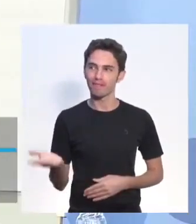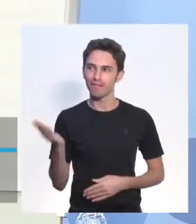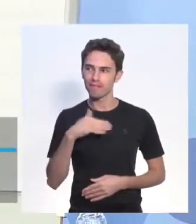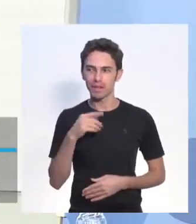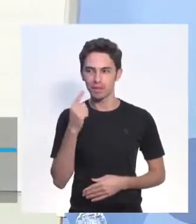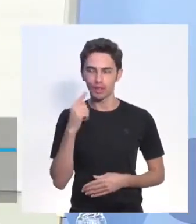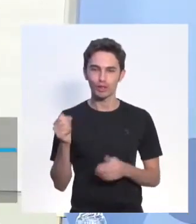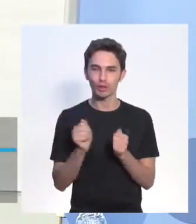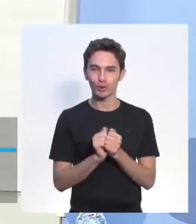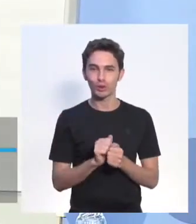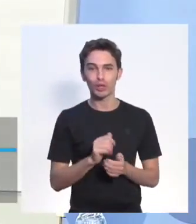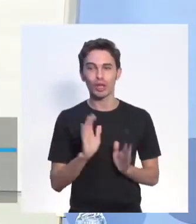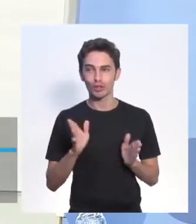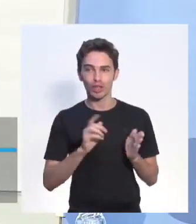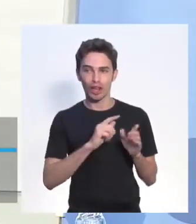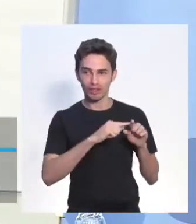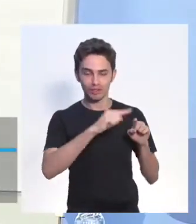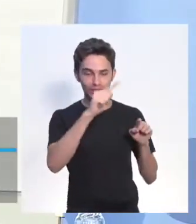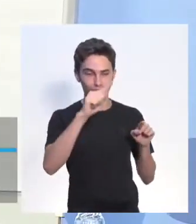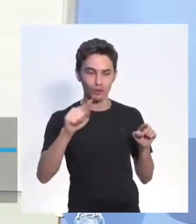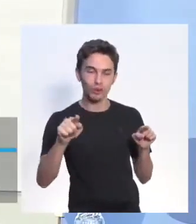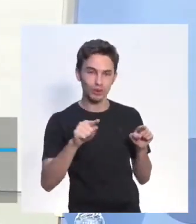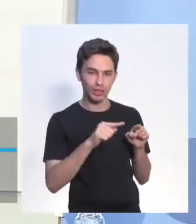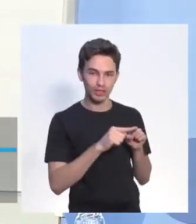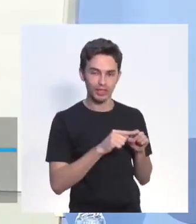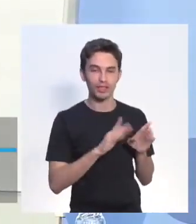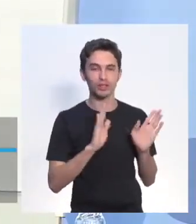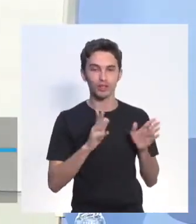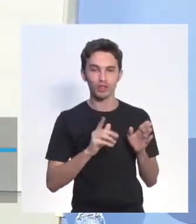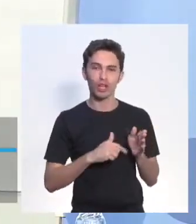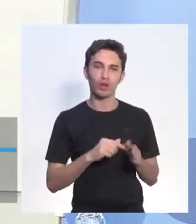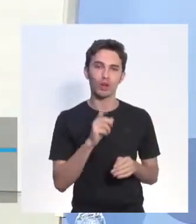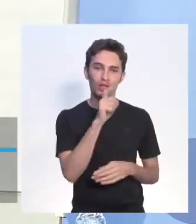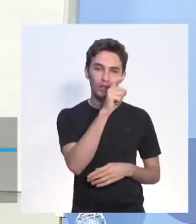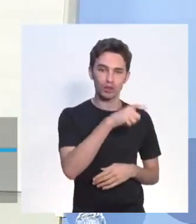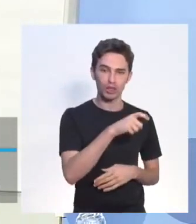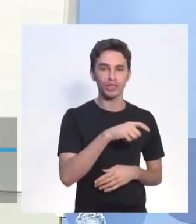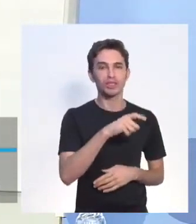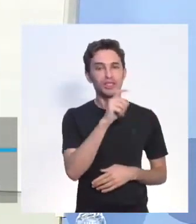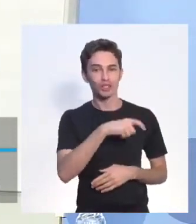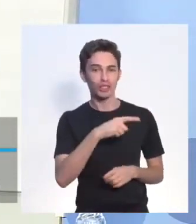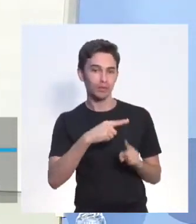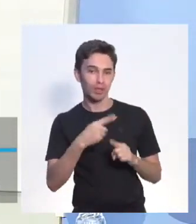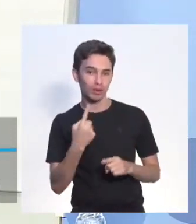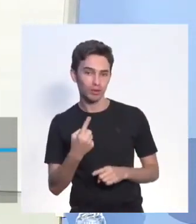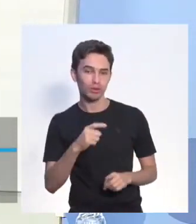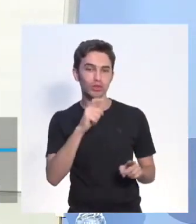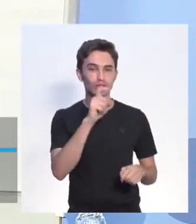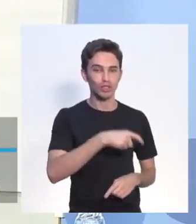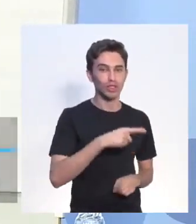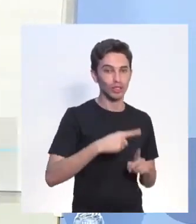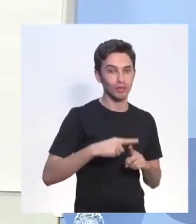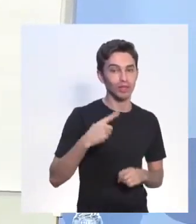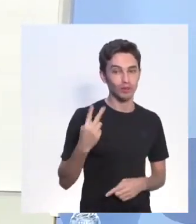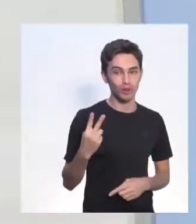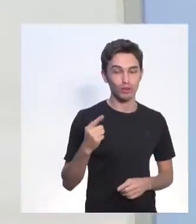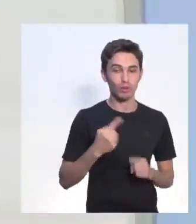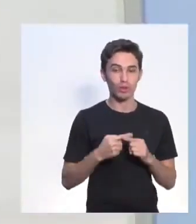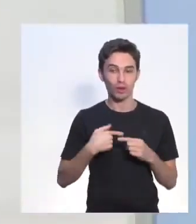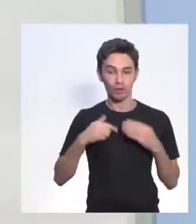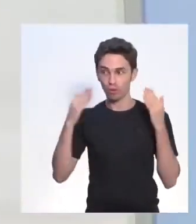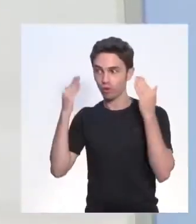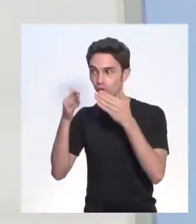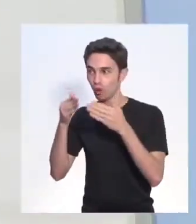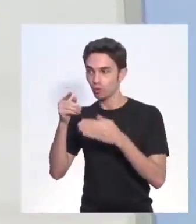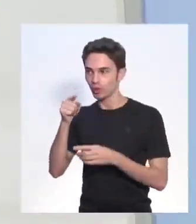ó. Já coloquei o desenho, coloquei aqui os lados x mais 1 e x mais 2. Por quê? Para eu não esquecer que o que eu quero é isso,